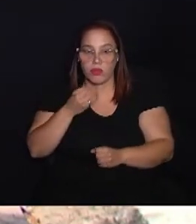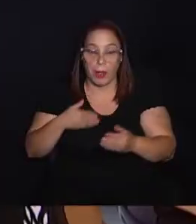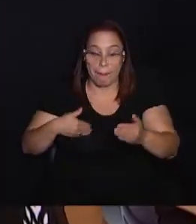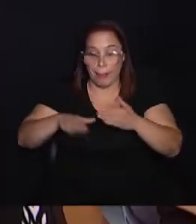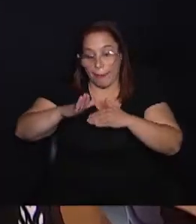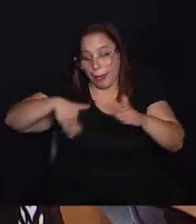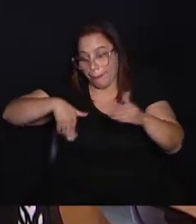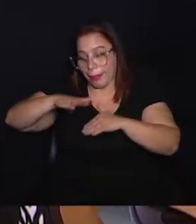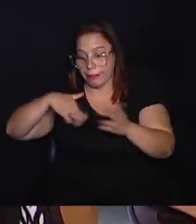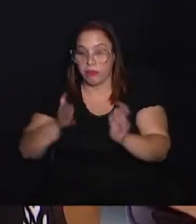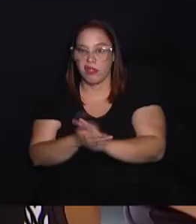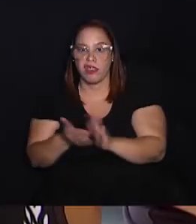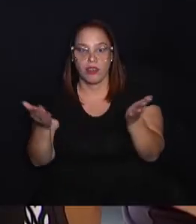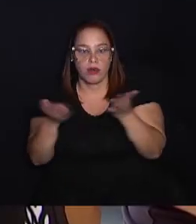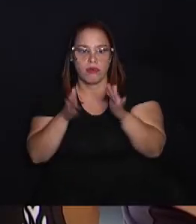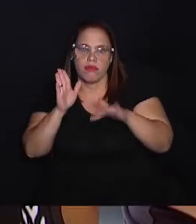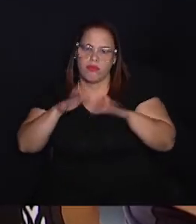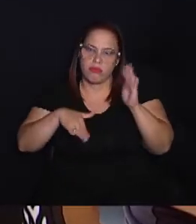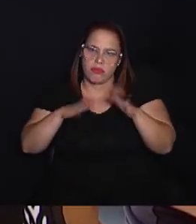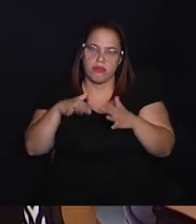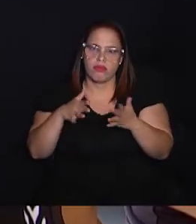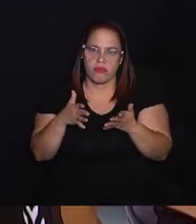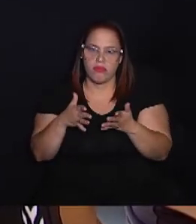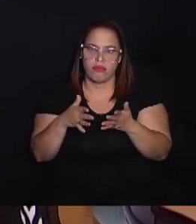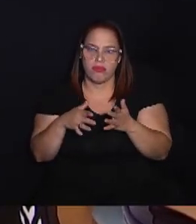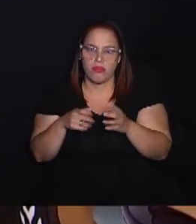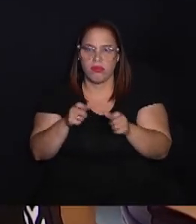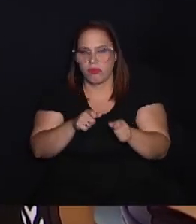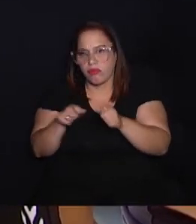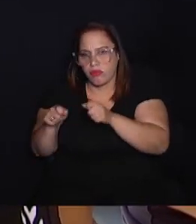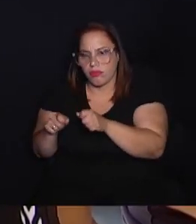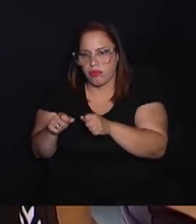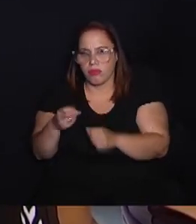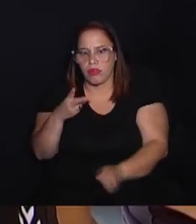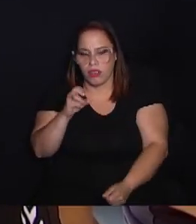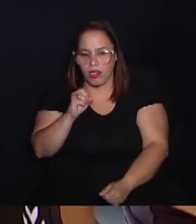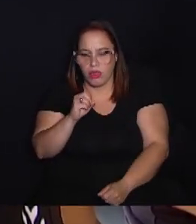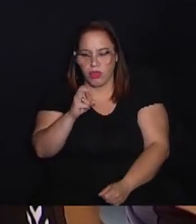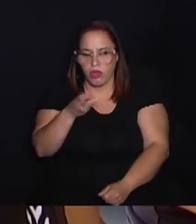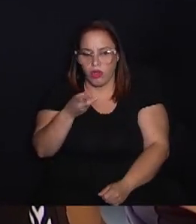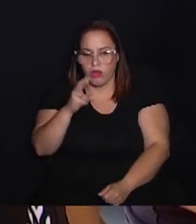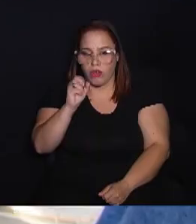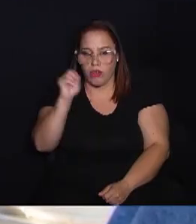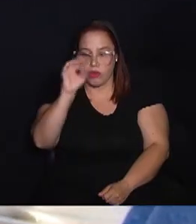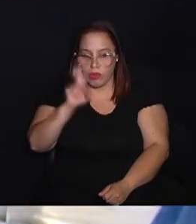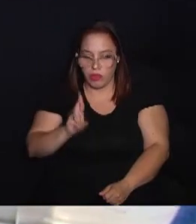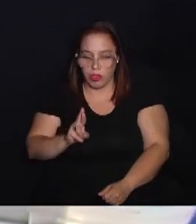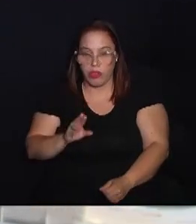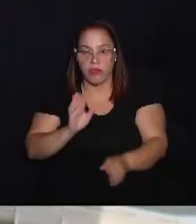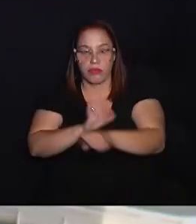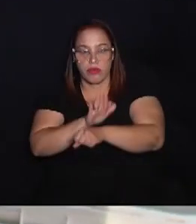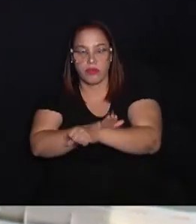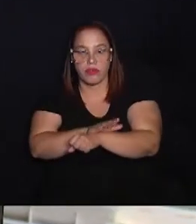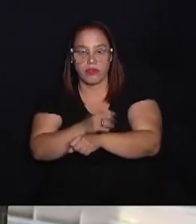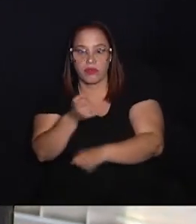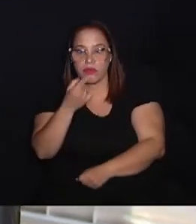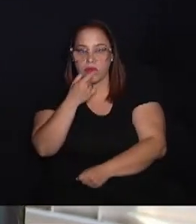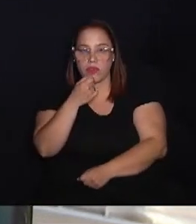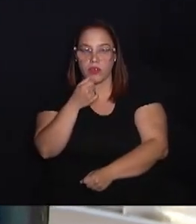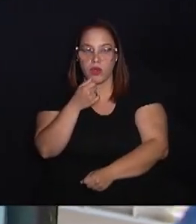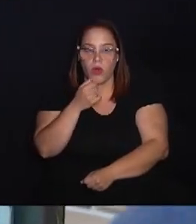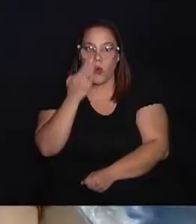exclusivamente para a limpeza das ruas e calçadas nos locais de votação neste domingo. Foram recolhidas no total 8 toneladas de